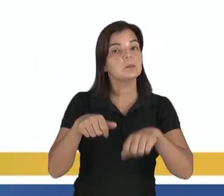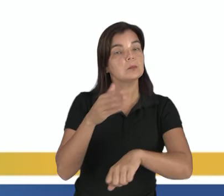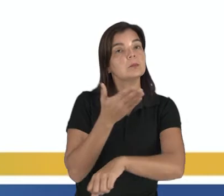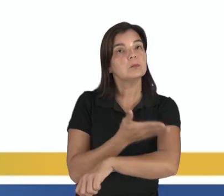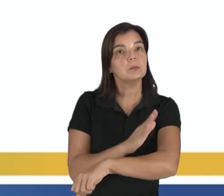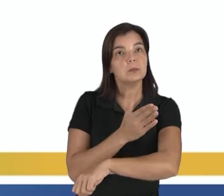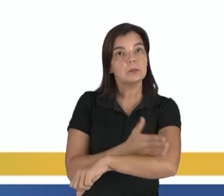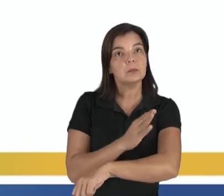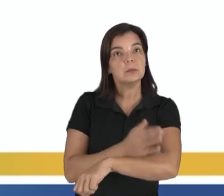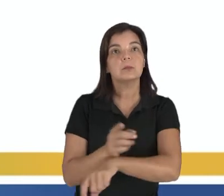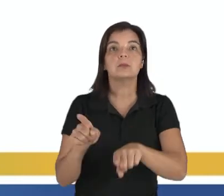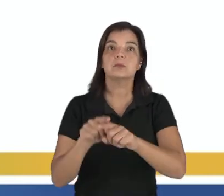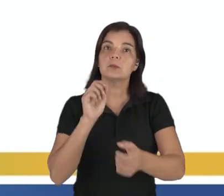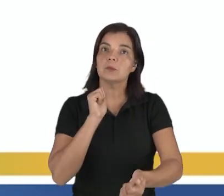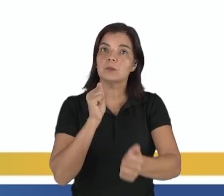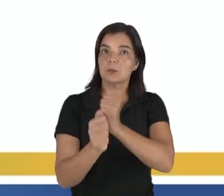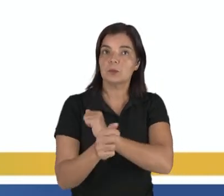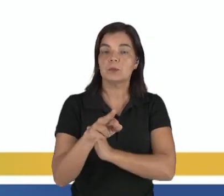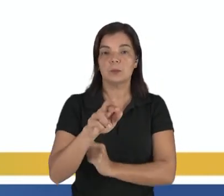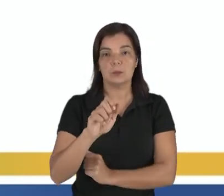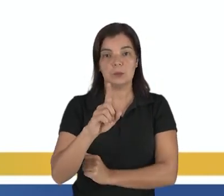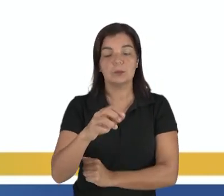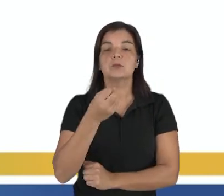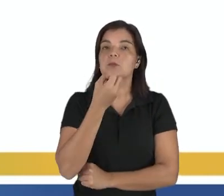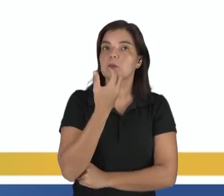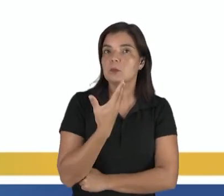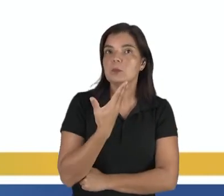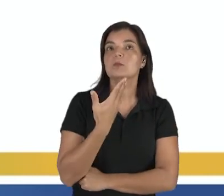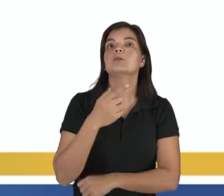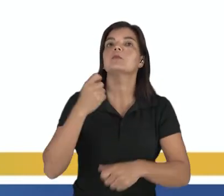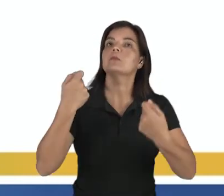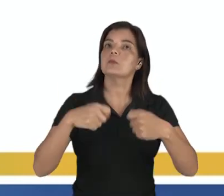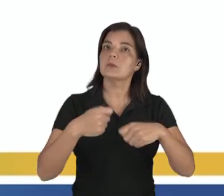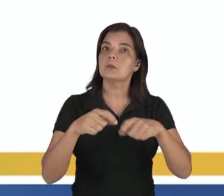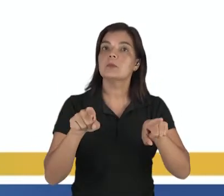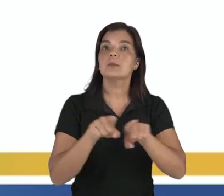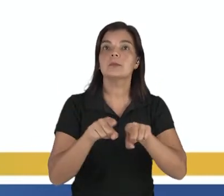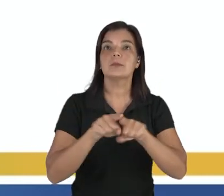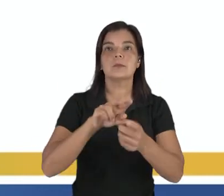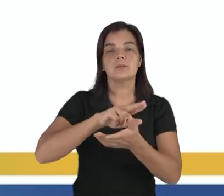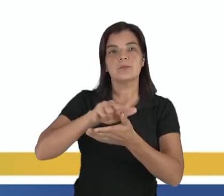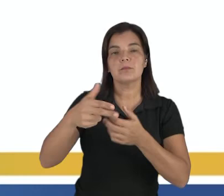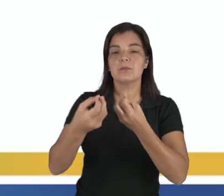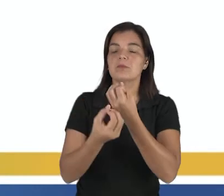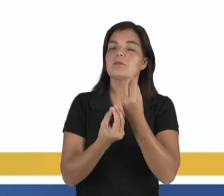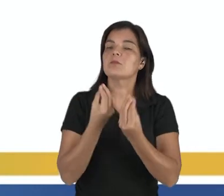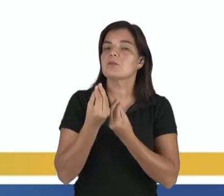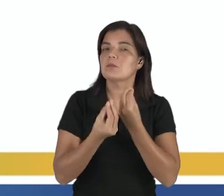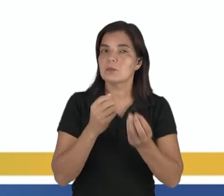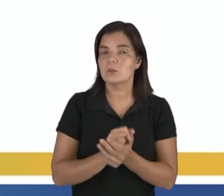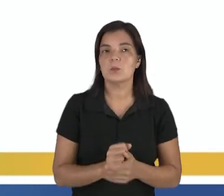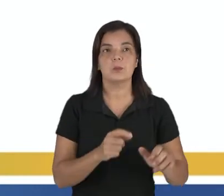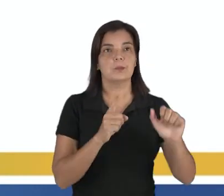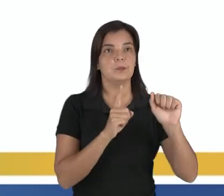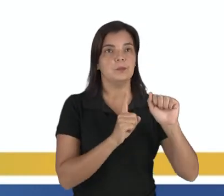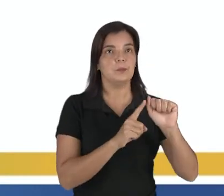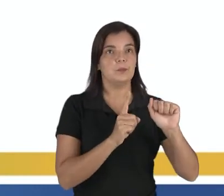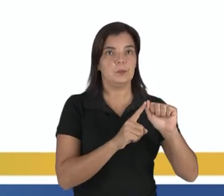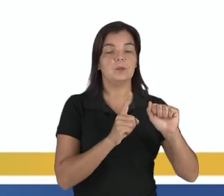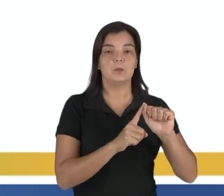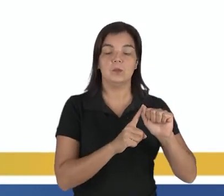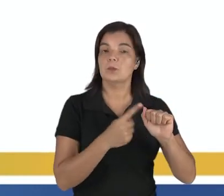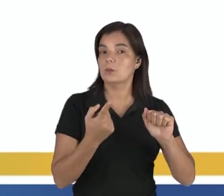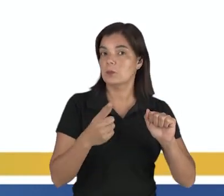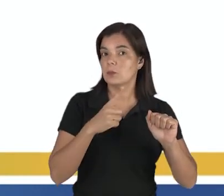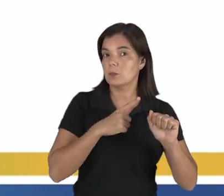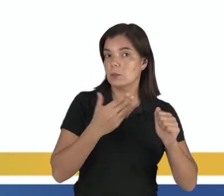praticadas. Para que a prática de esporte radical seja bem sucedida, é preciso levar em conta vários aspectos, né? Então, a